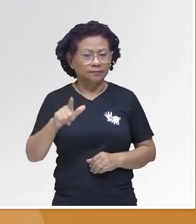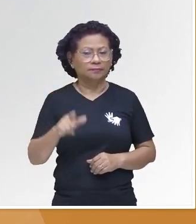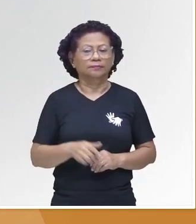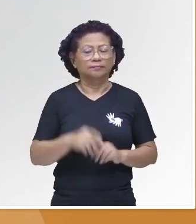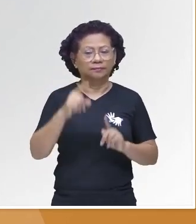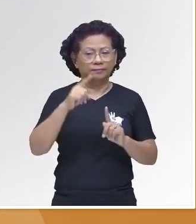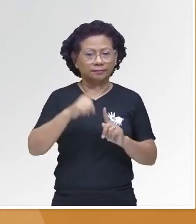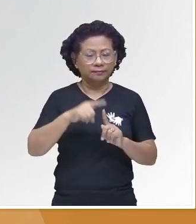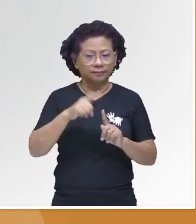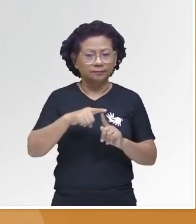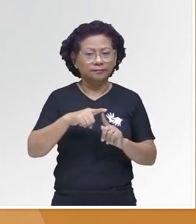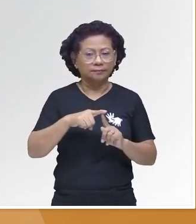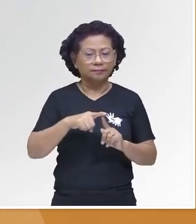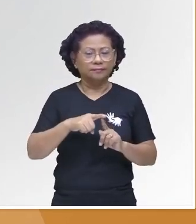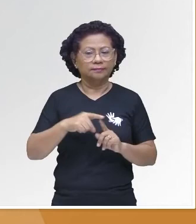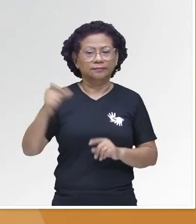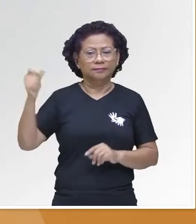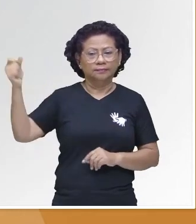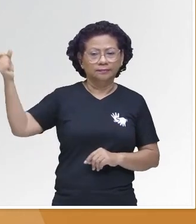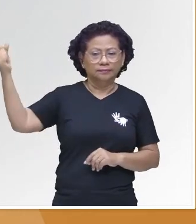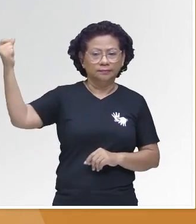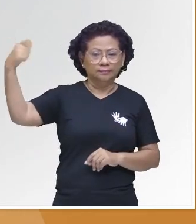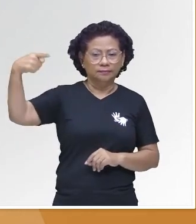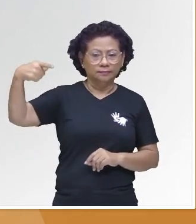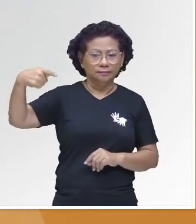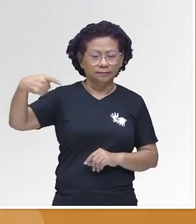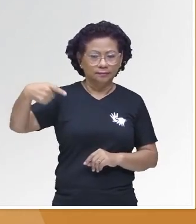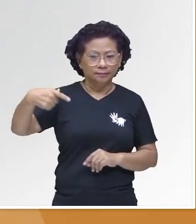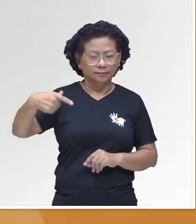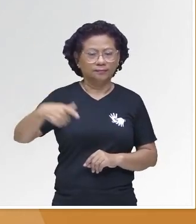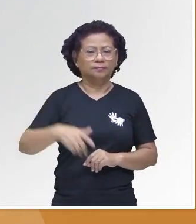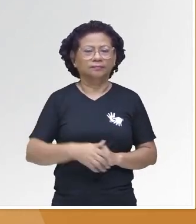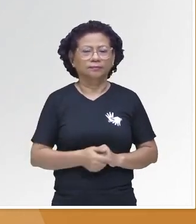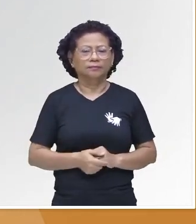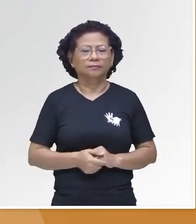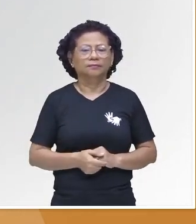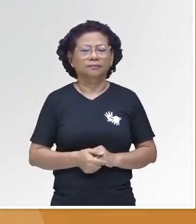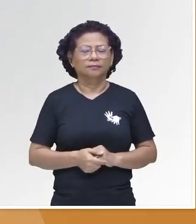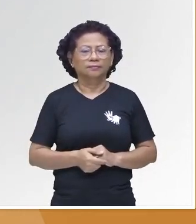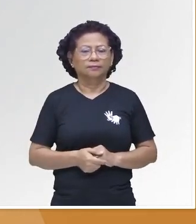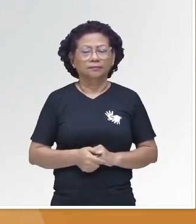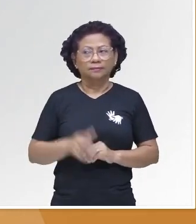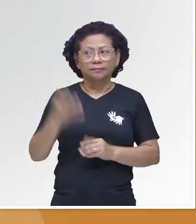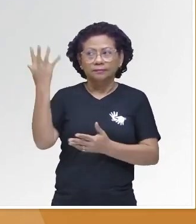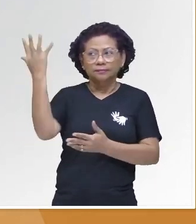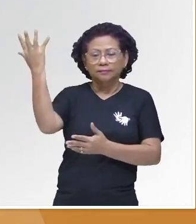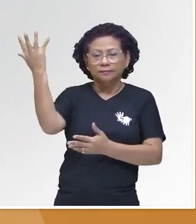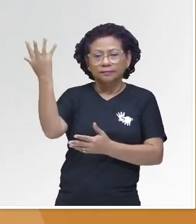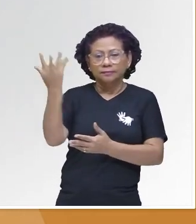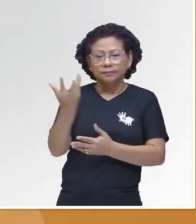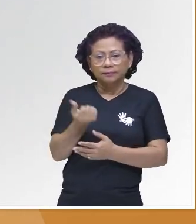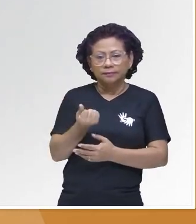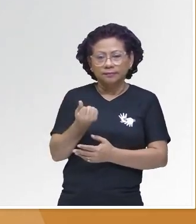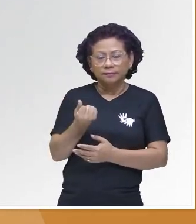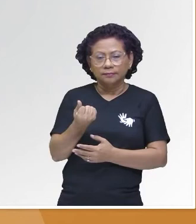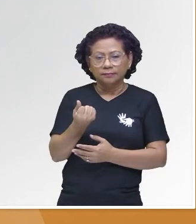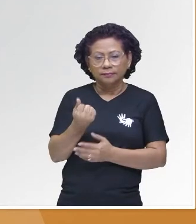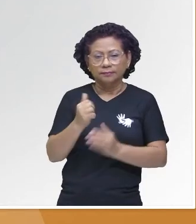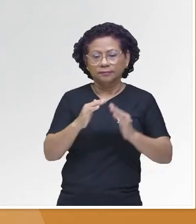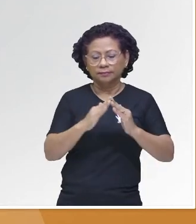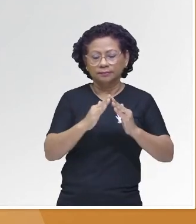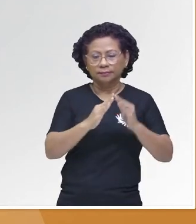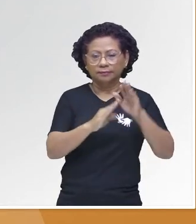energia solar, tá? A energia solar, ela é captada, né, através